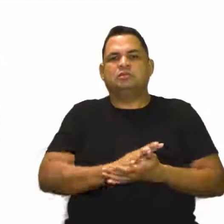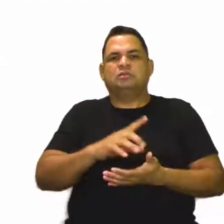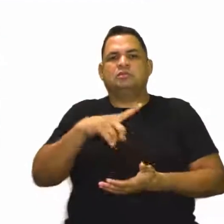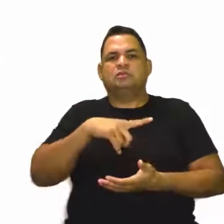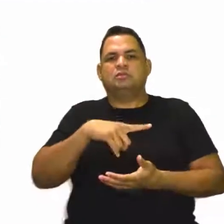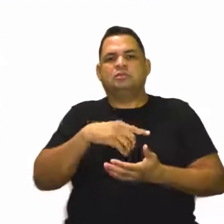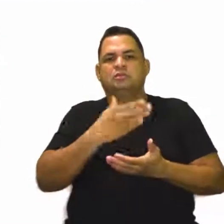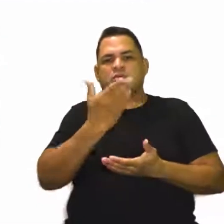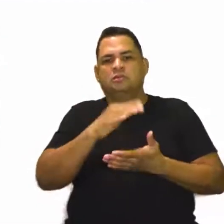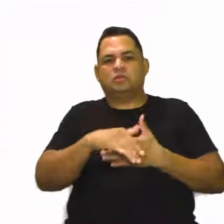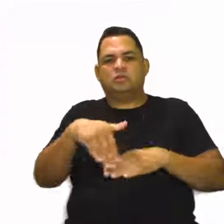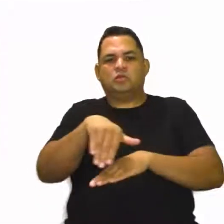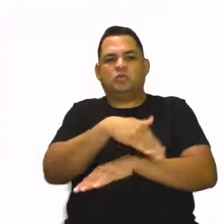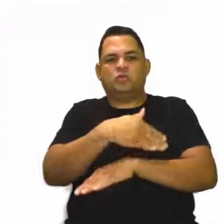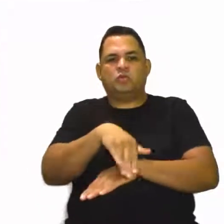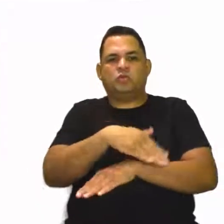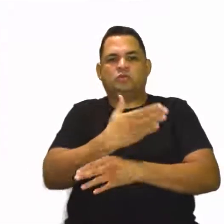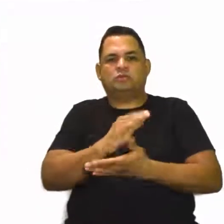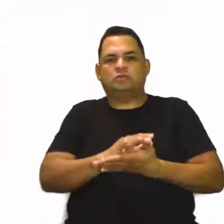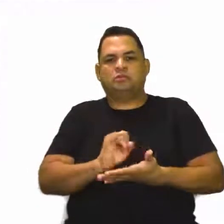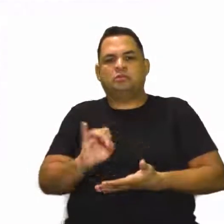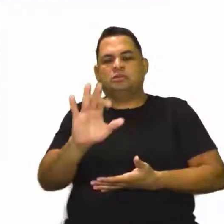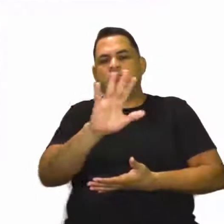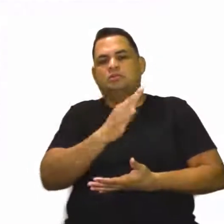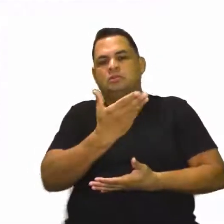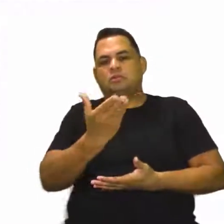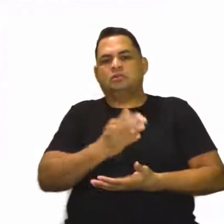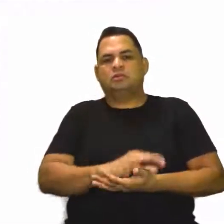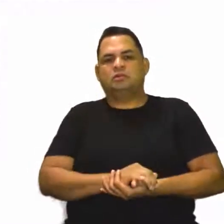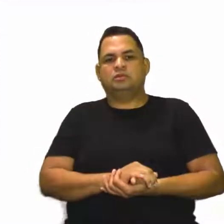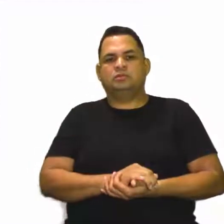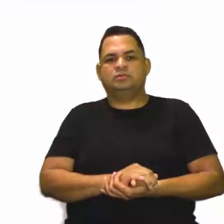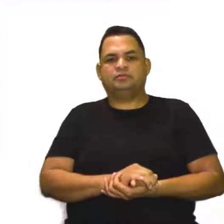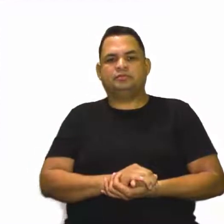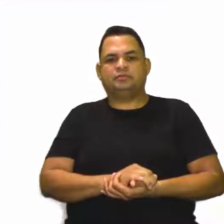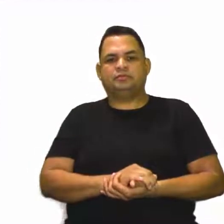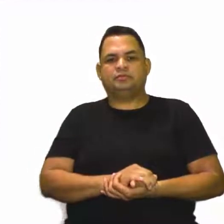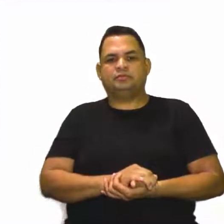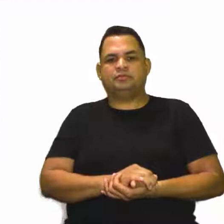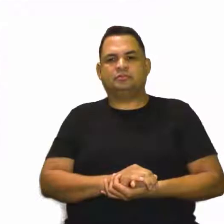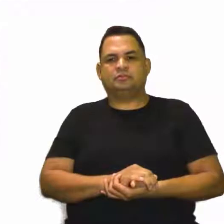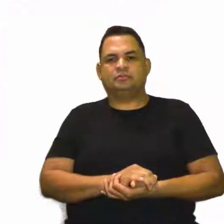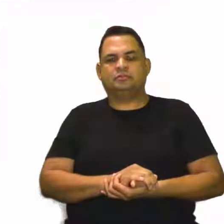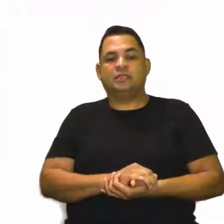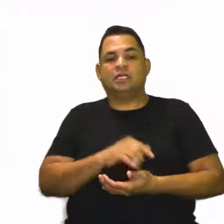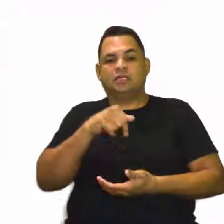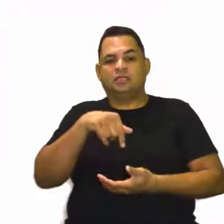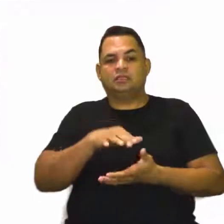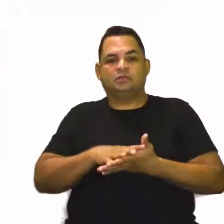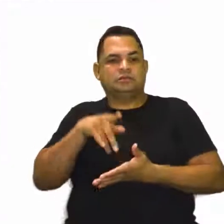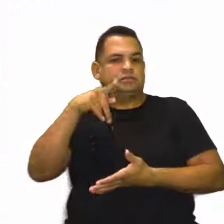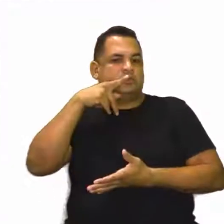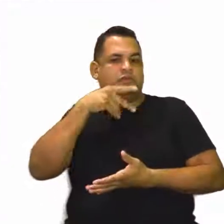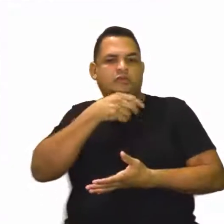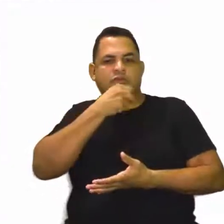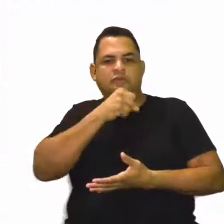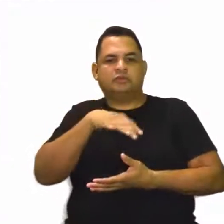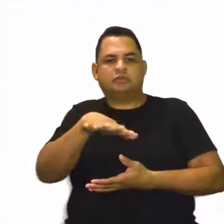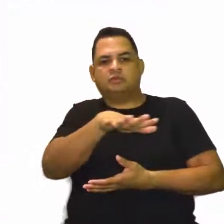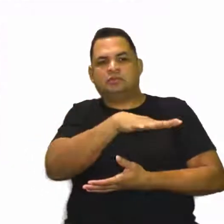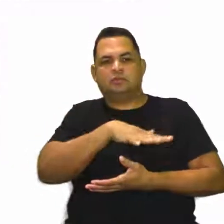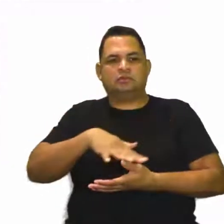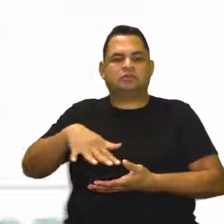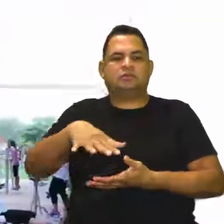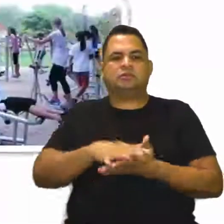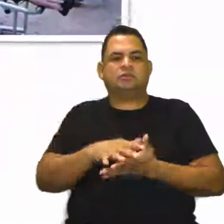tem pistas e ruas aí, a gente tem algumas imagens que são daqui, né? de Porto Velho, espaços de Porto os espaços de